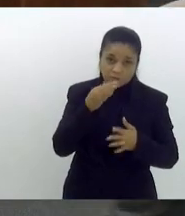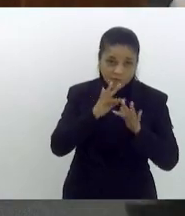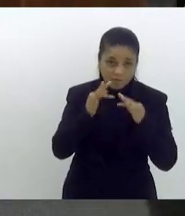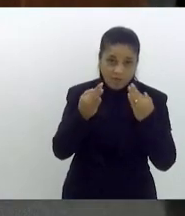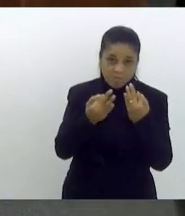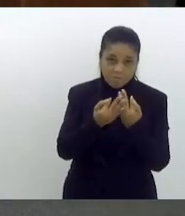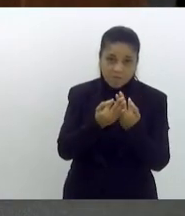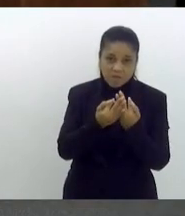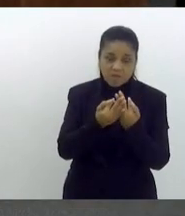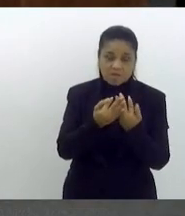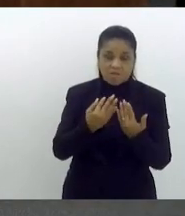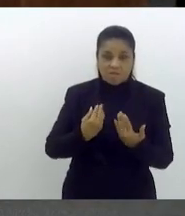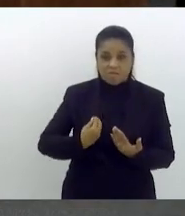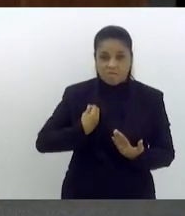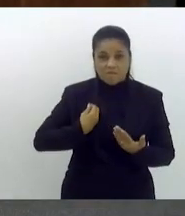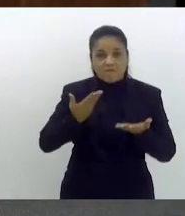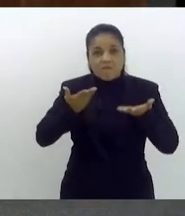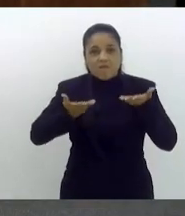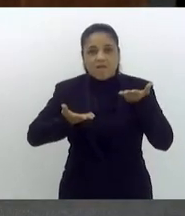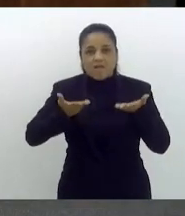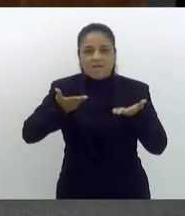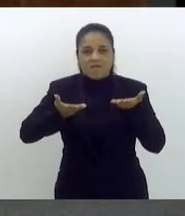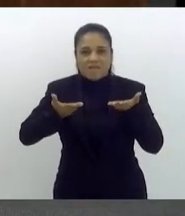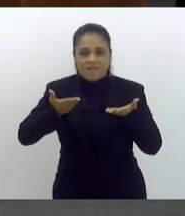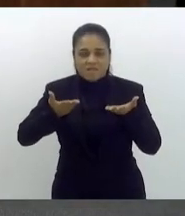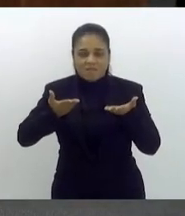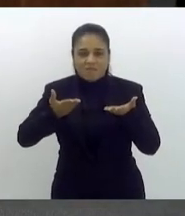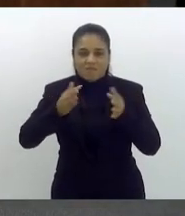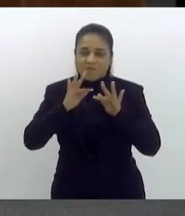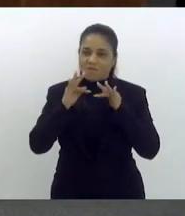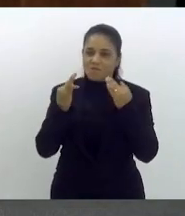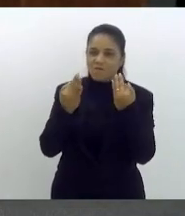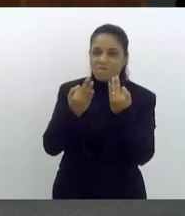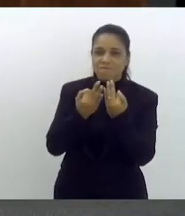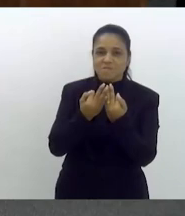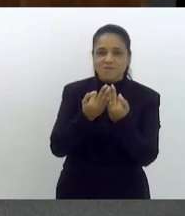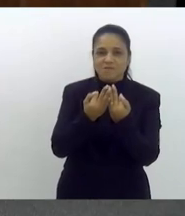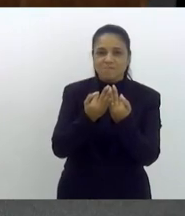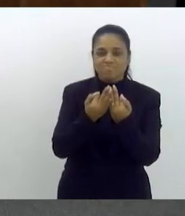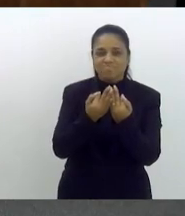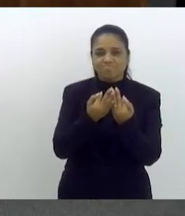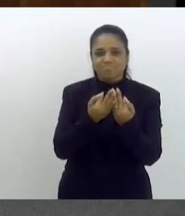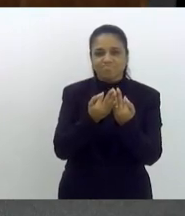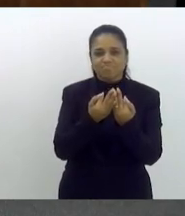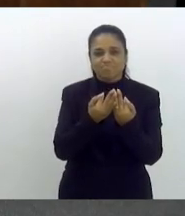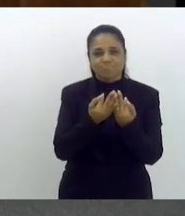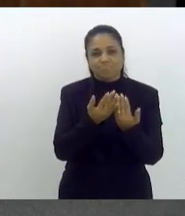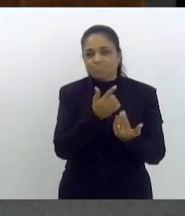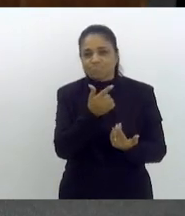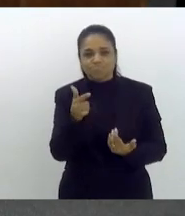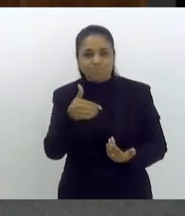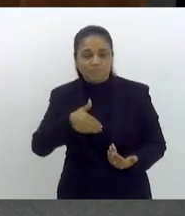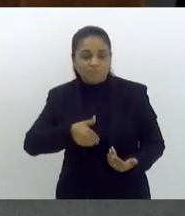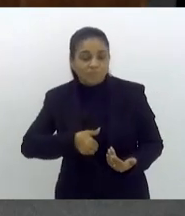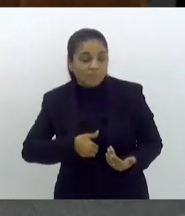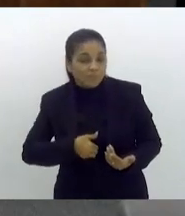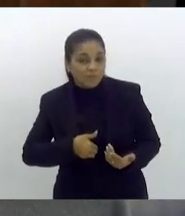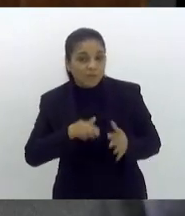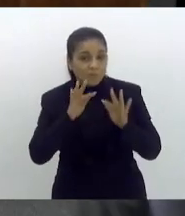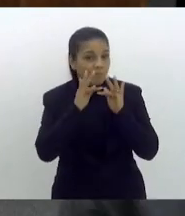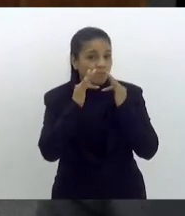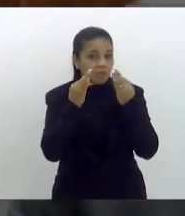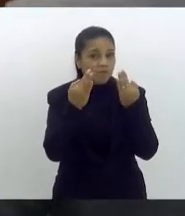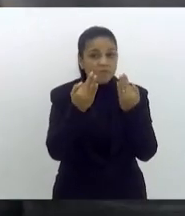que vive em equilíbrio de uma família que não passe pela fome uma família